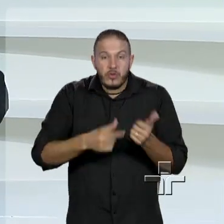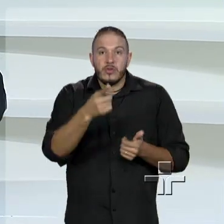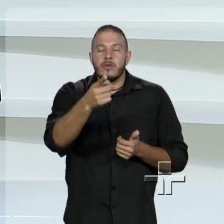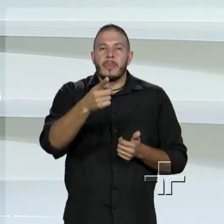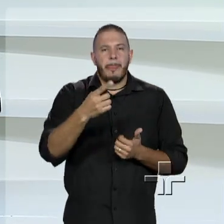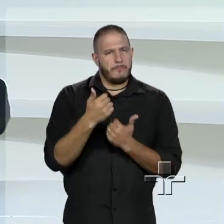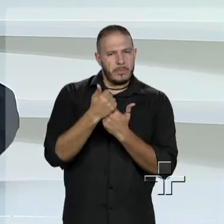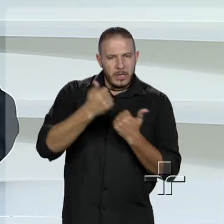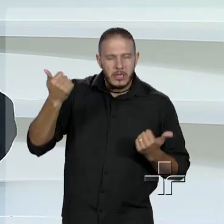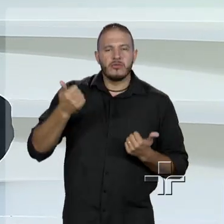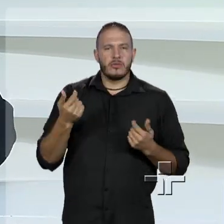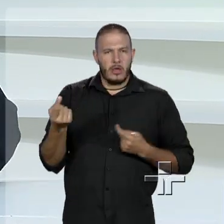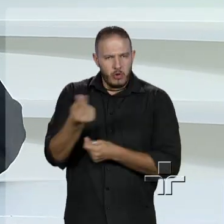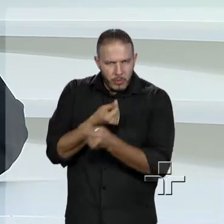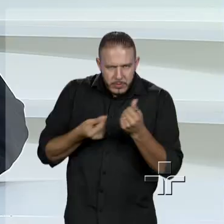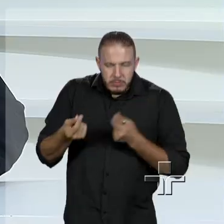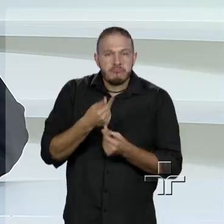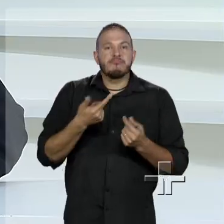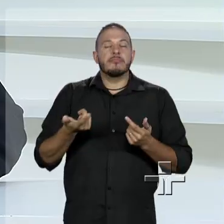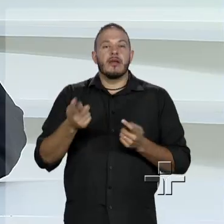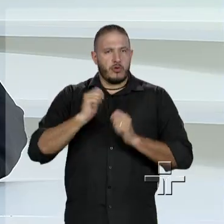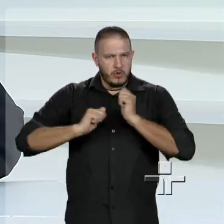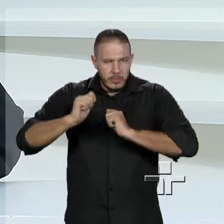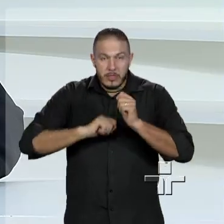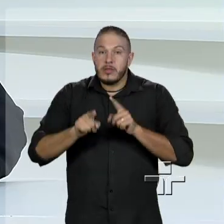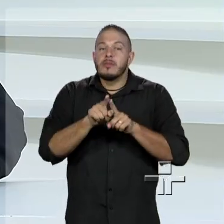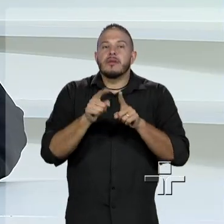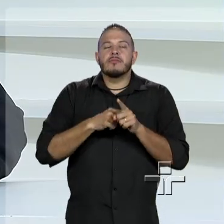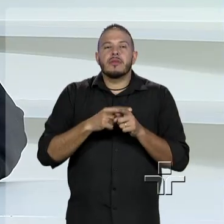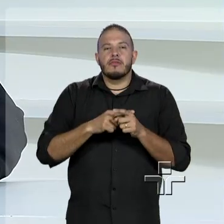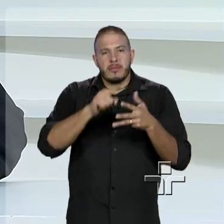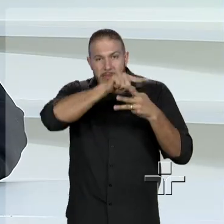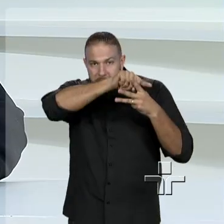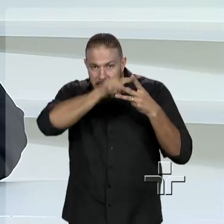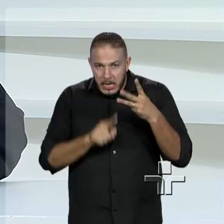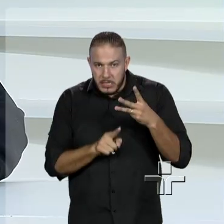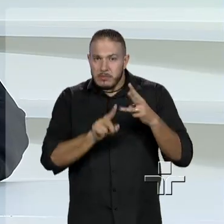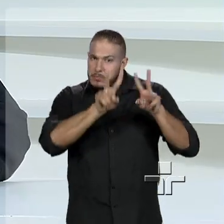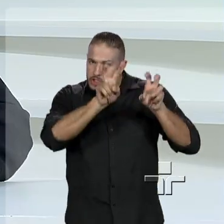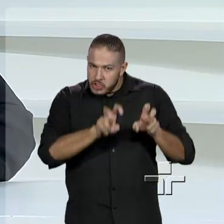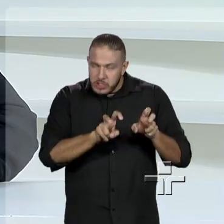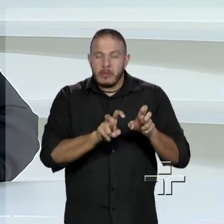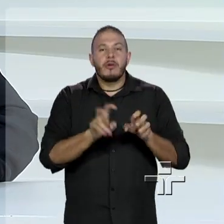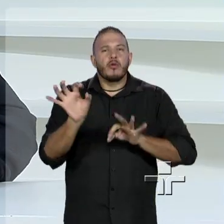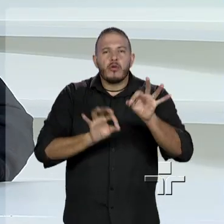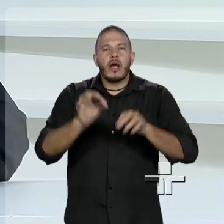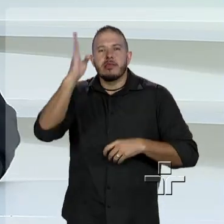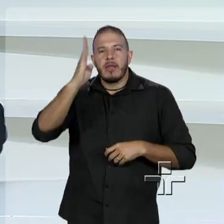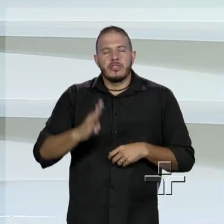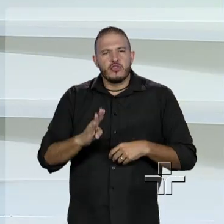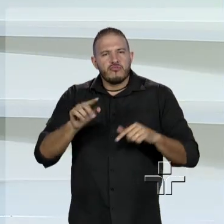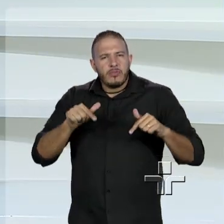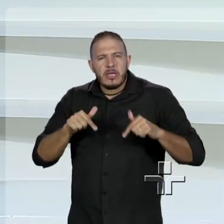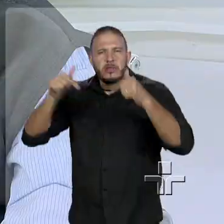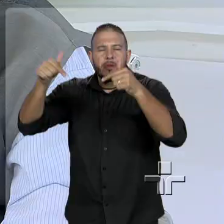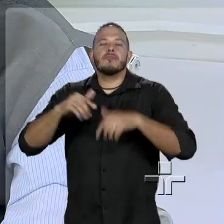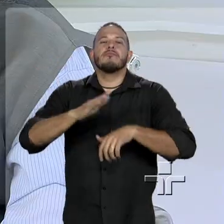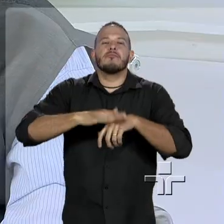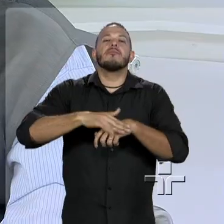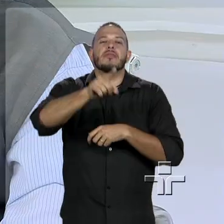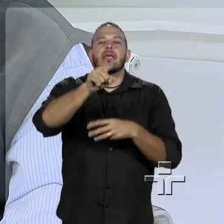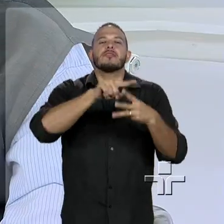Economia, Fazenda, e tem que tomar 3 medidas para botar esse país no rumo do crescimento. Quais